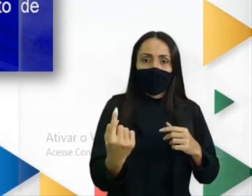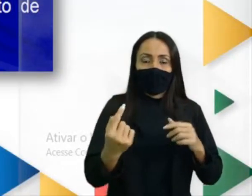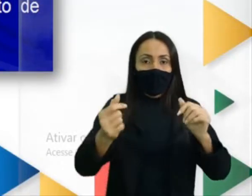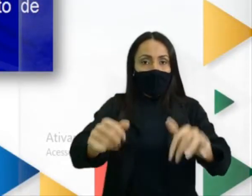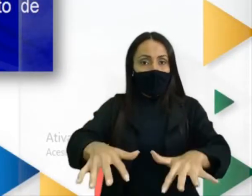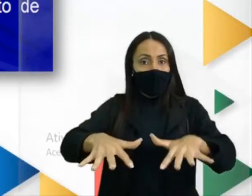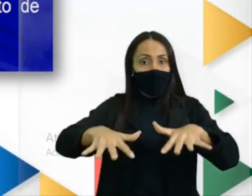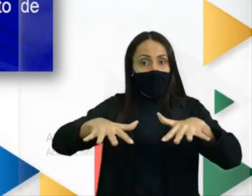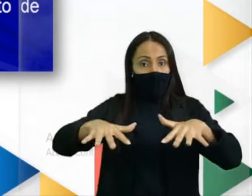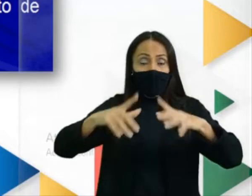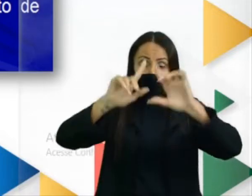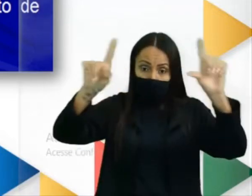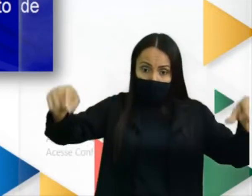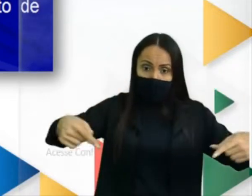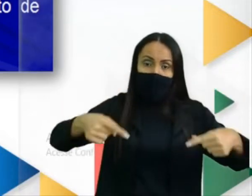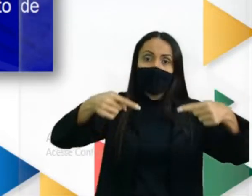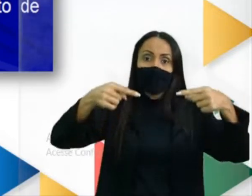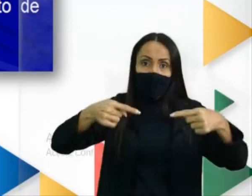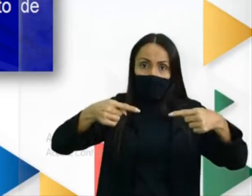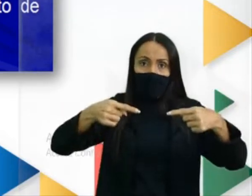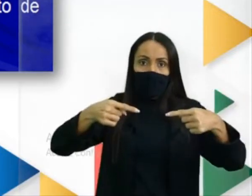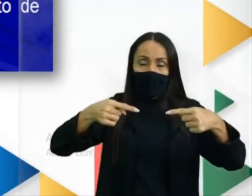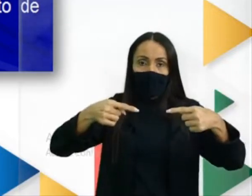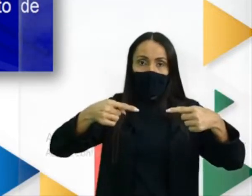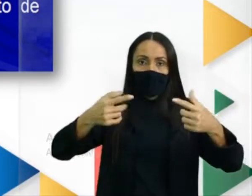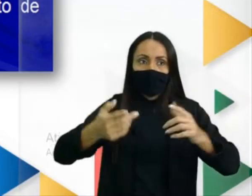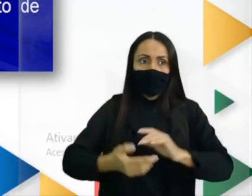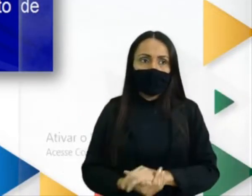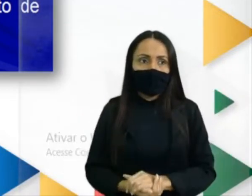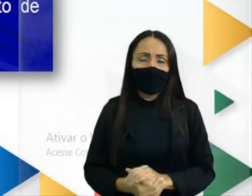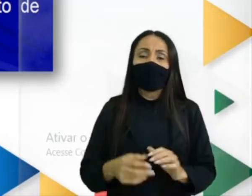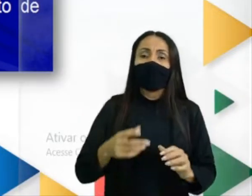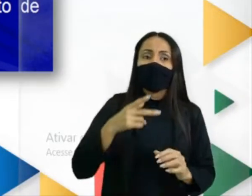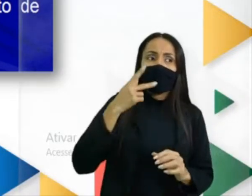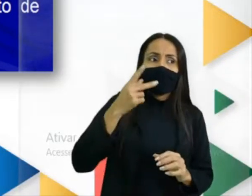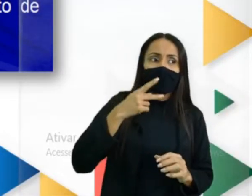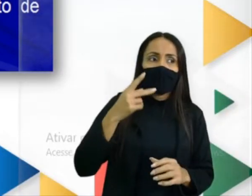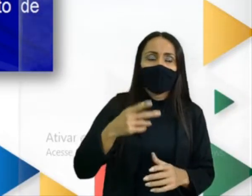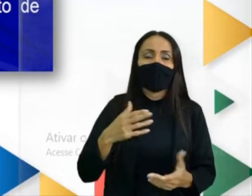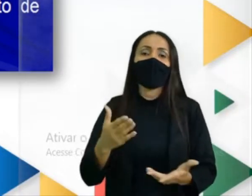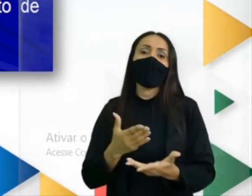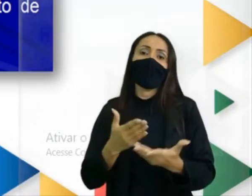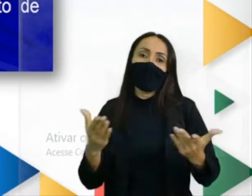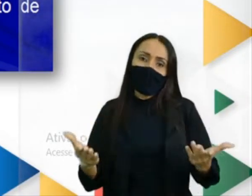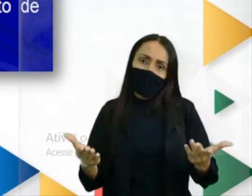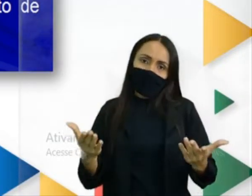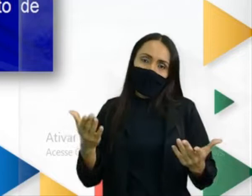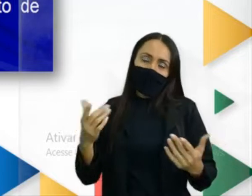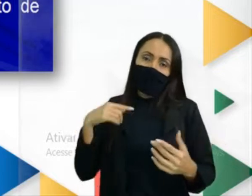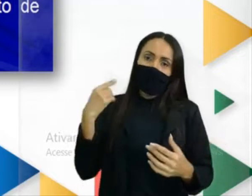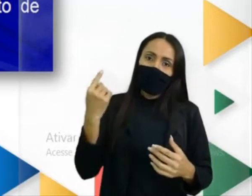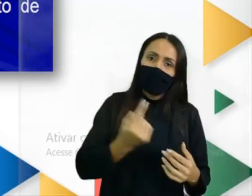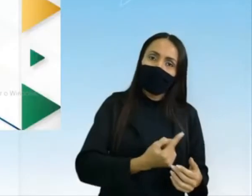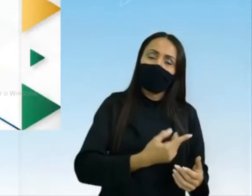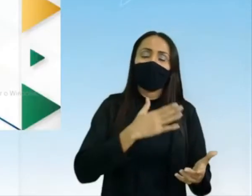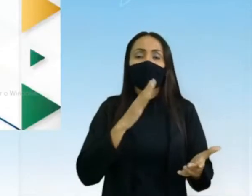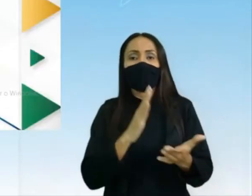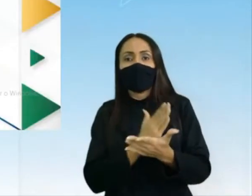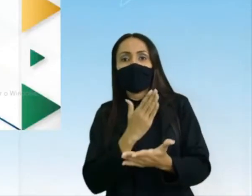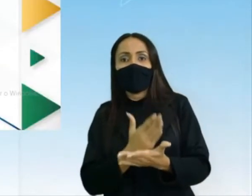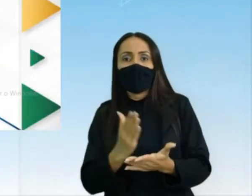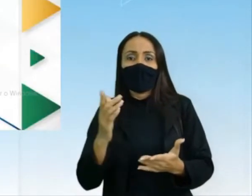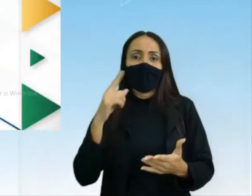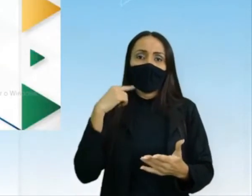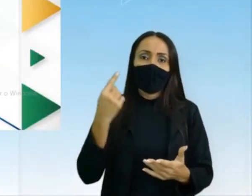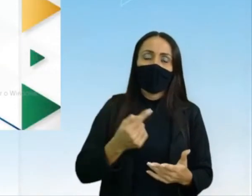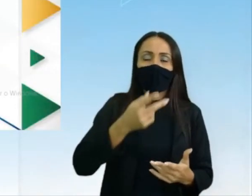desafio? Será que é um desafio falar em público? Falar em público é para a maioria das pessoas, muito mais difícil do